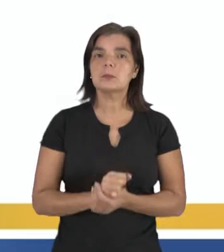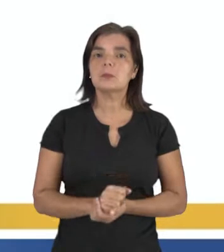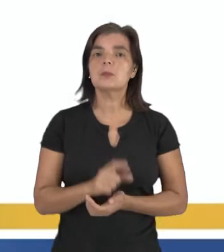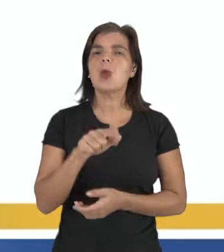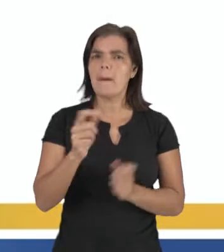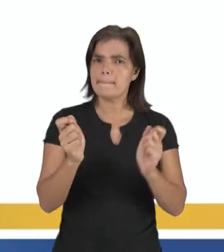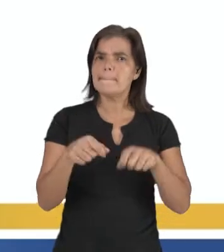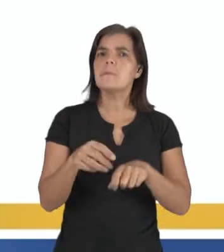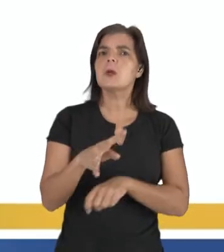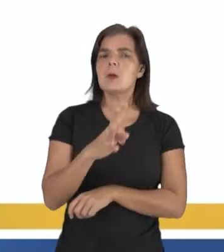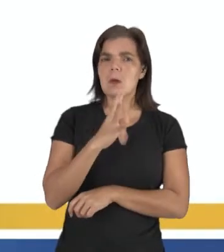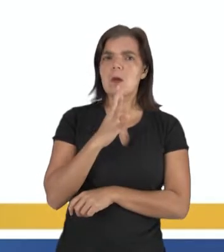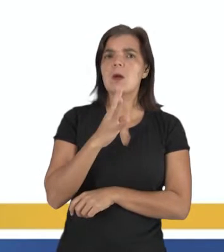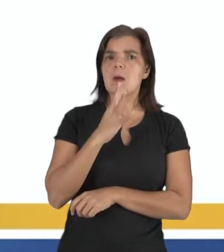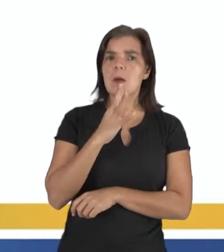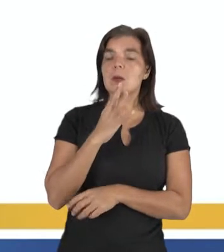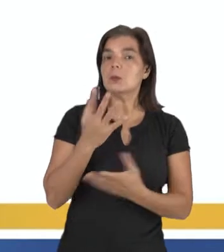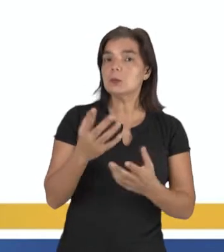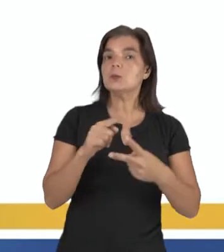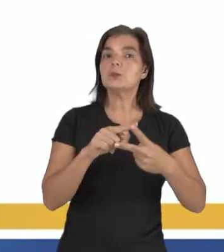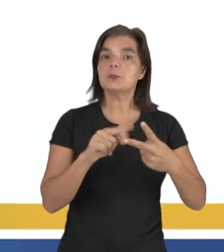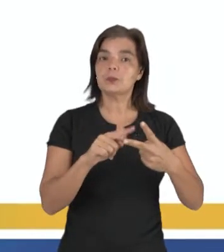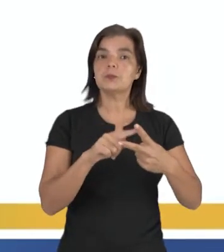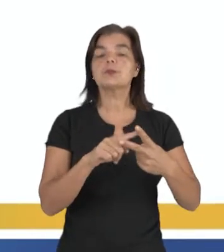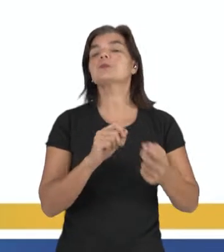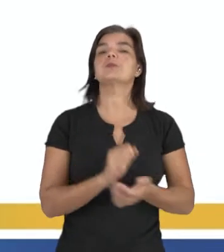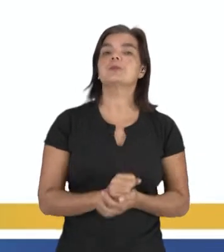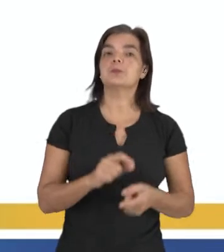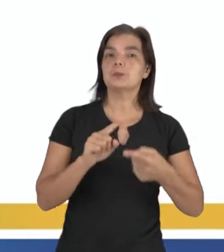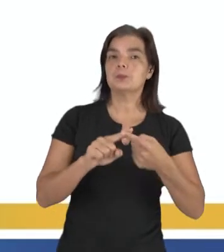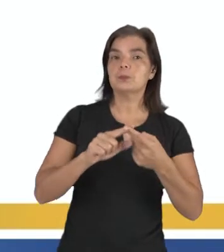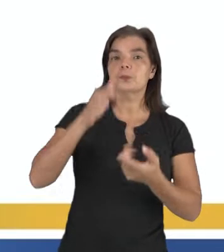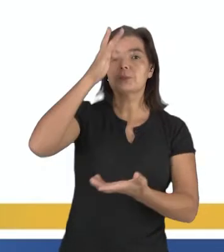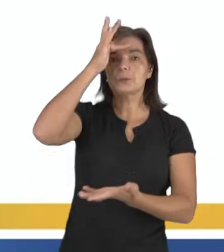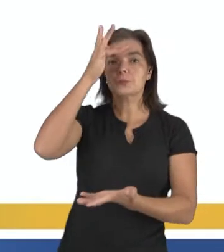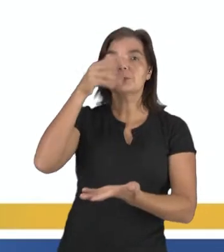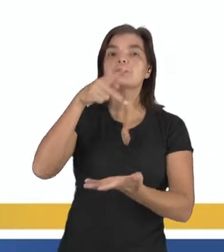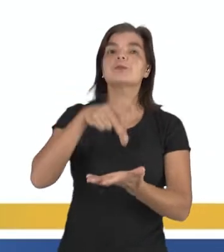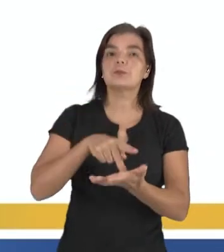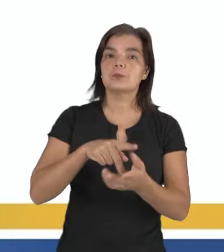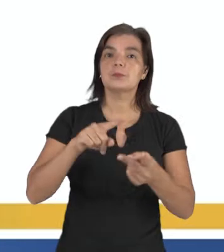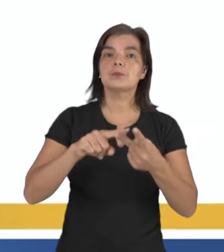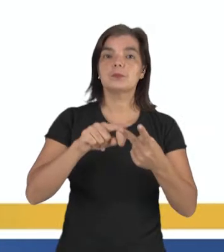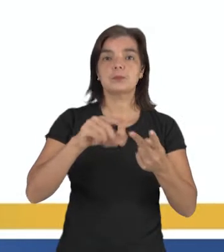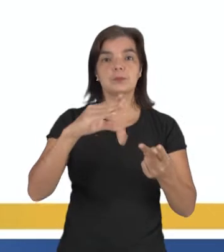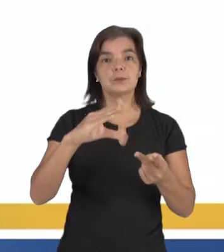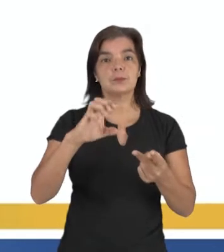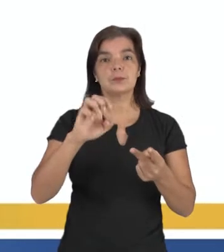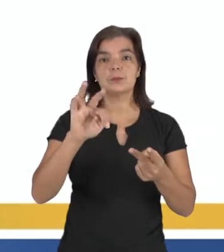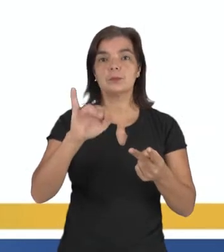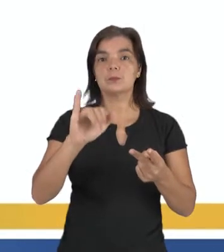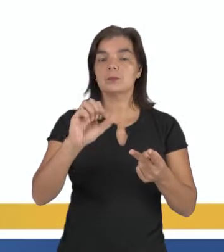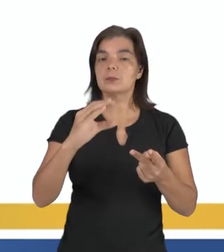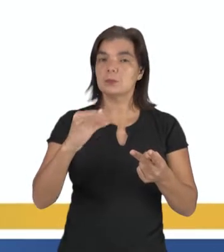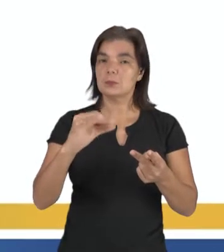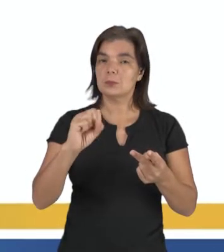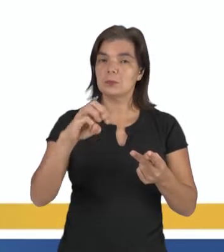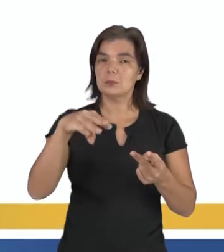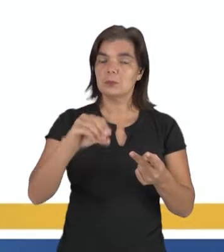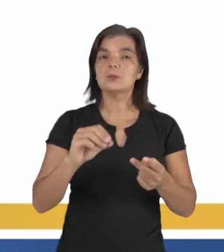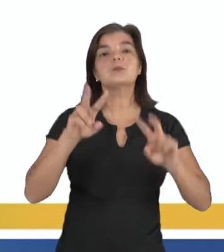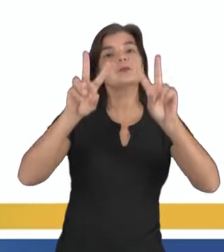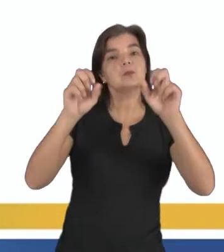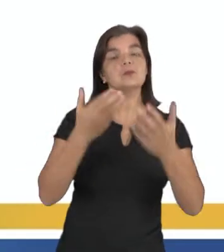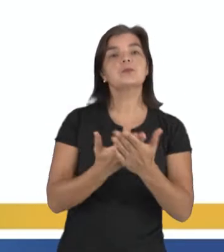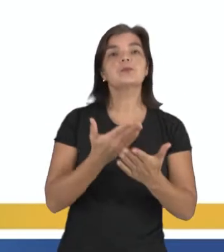é possível descobri-la? São duas correntes chamadas de dogmatismo e ceticismo, é o tema da nossa